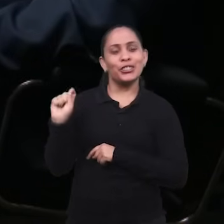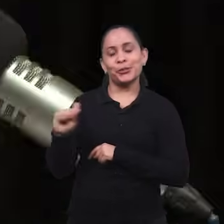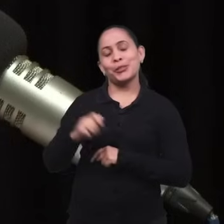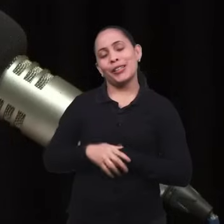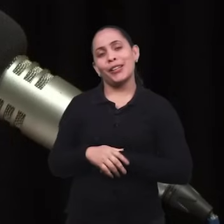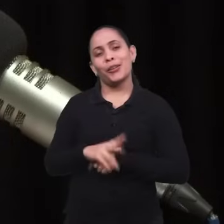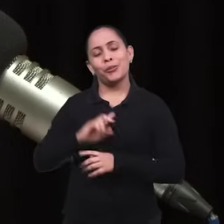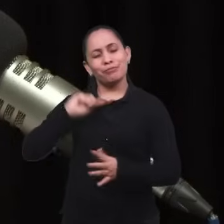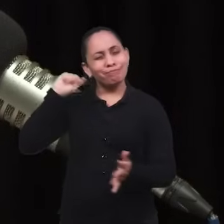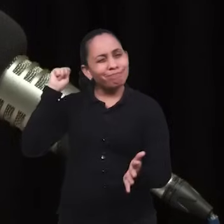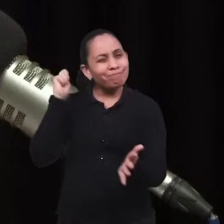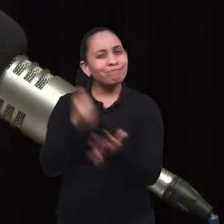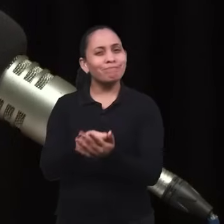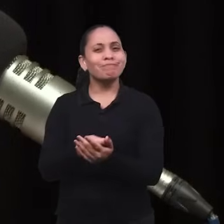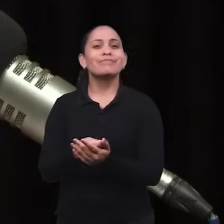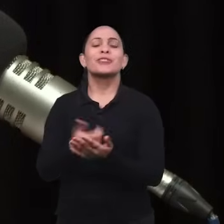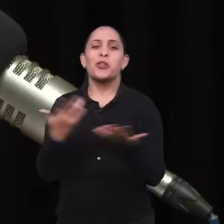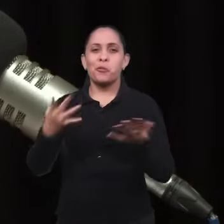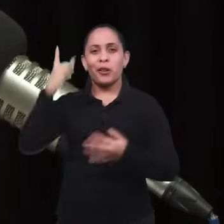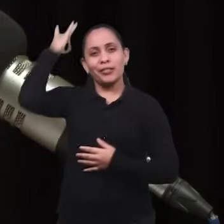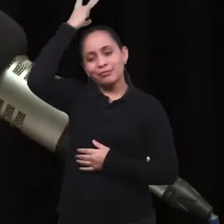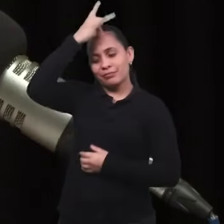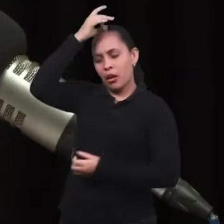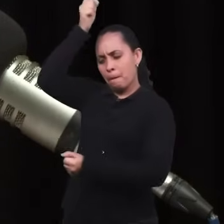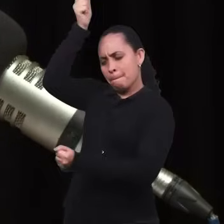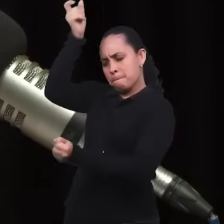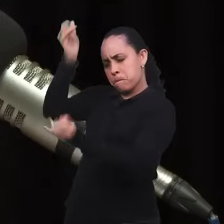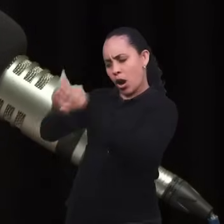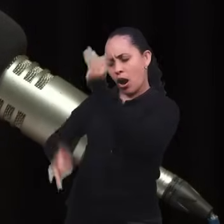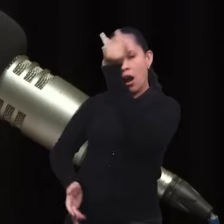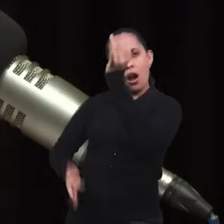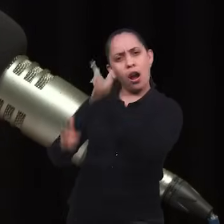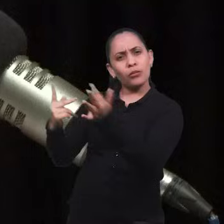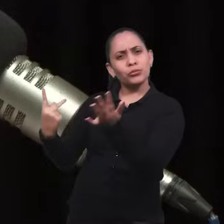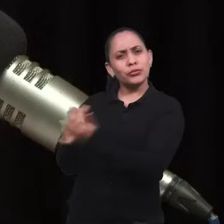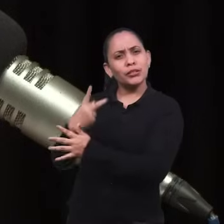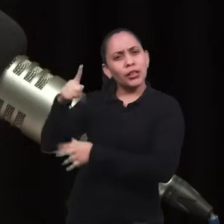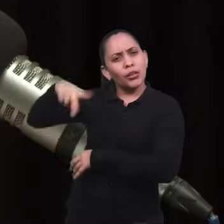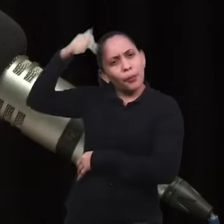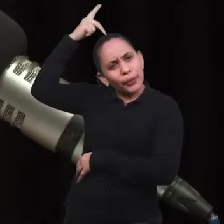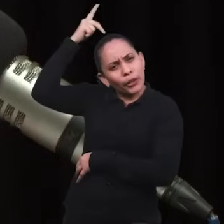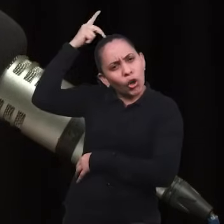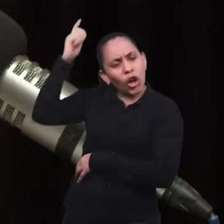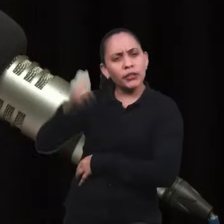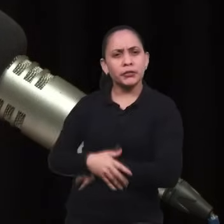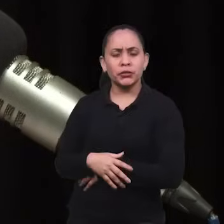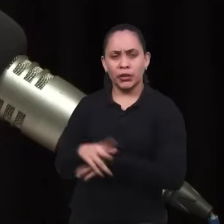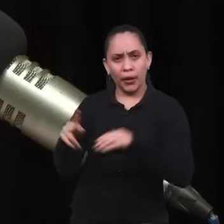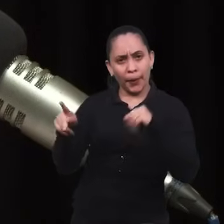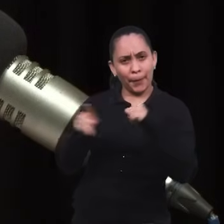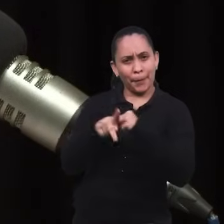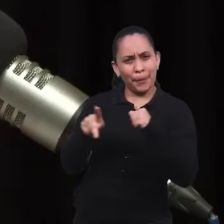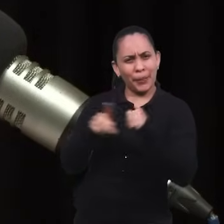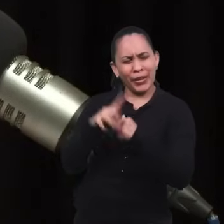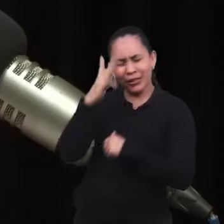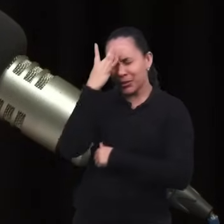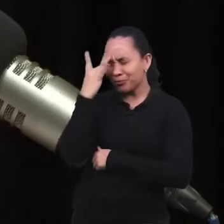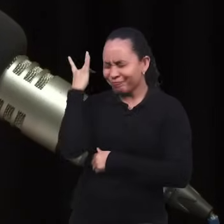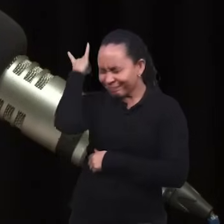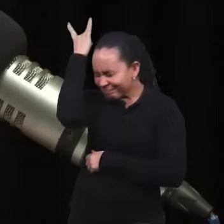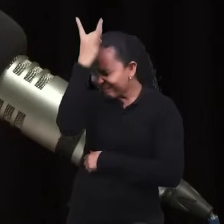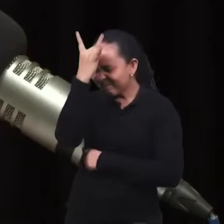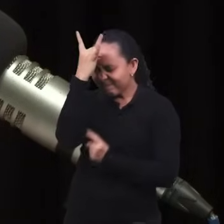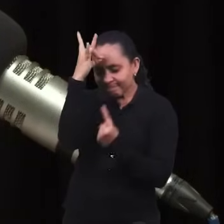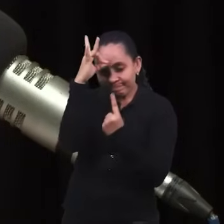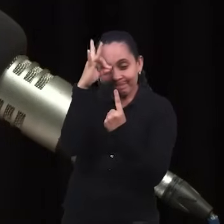maravilhosa quando se completa a obra, que o Pentecostes acontece e que Pedro, né,